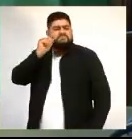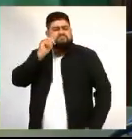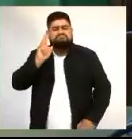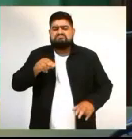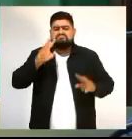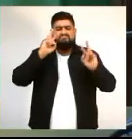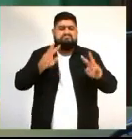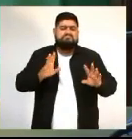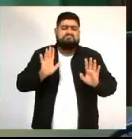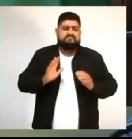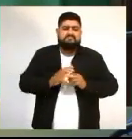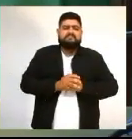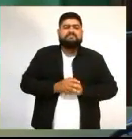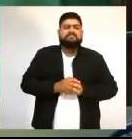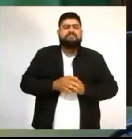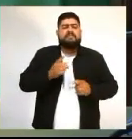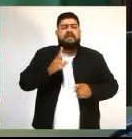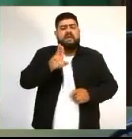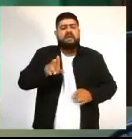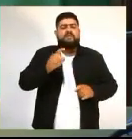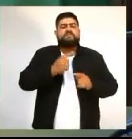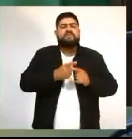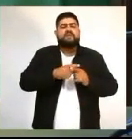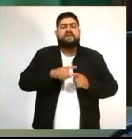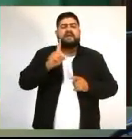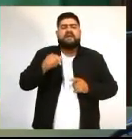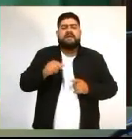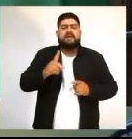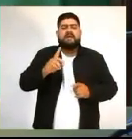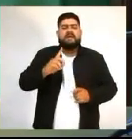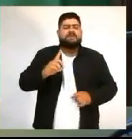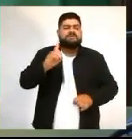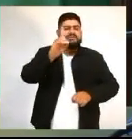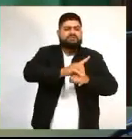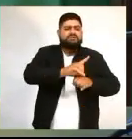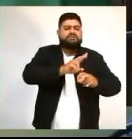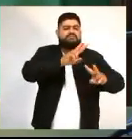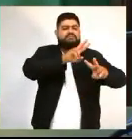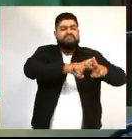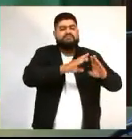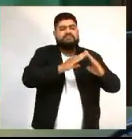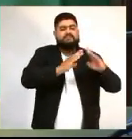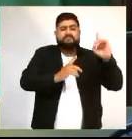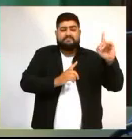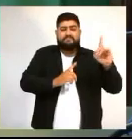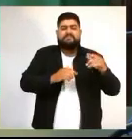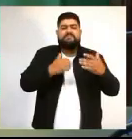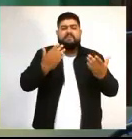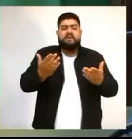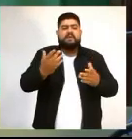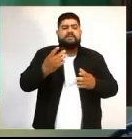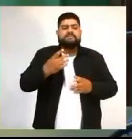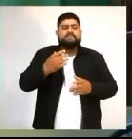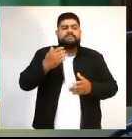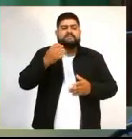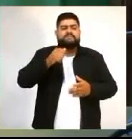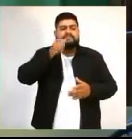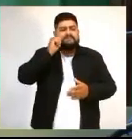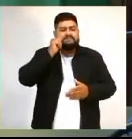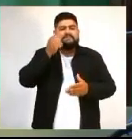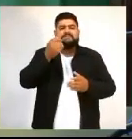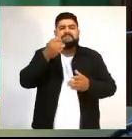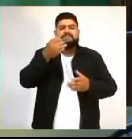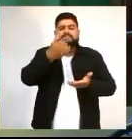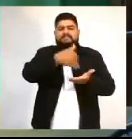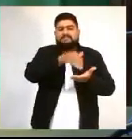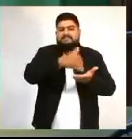Cruz, porque foi diretor do presídio quando o governador Marcos Rocha foi secretário de Justiça, e